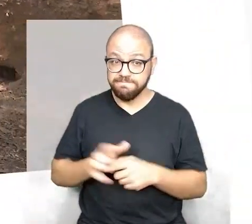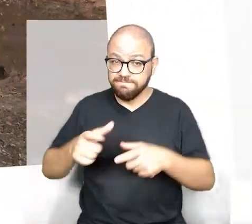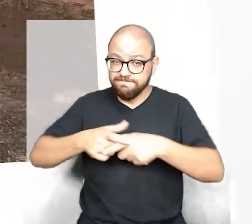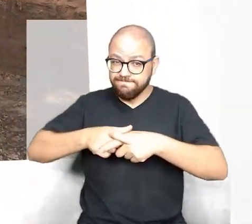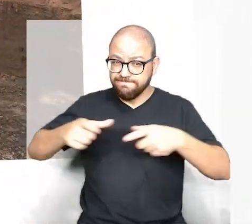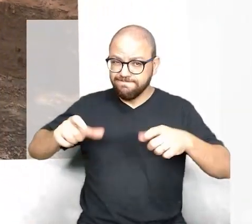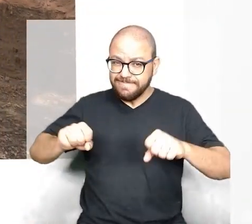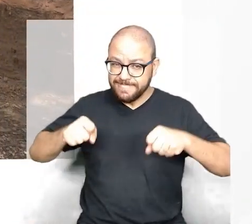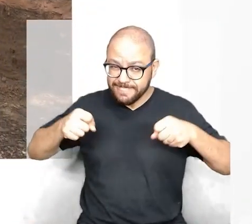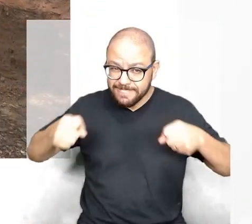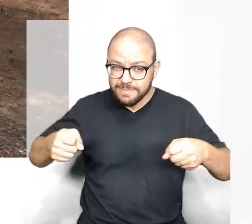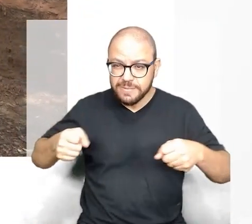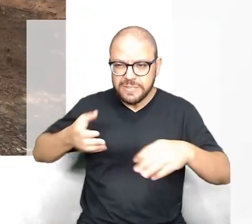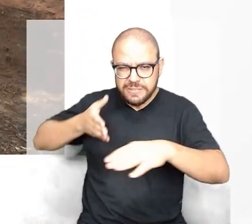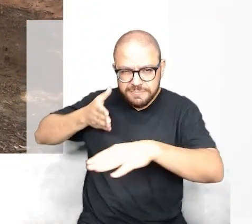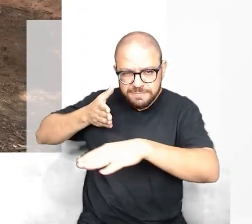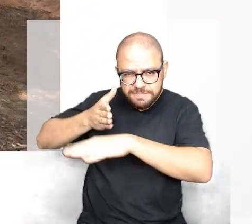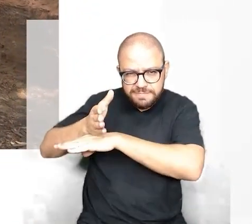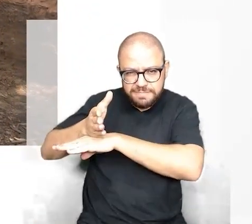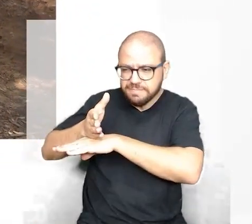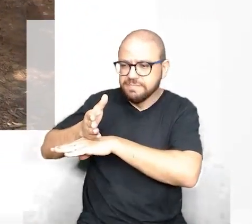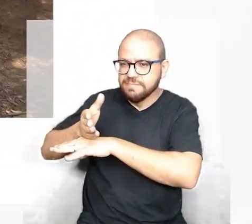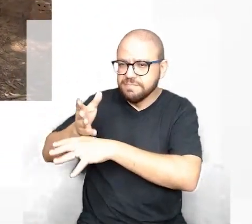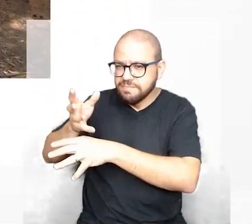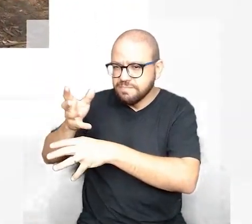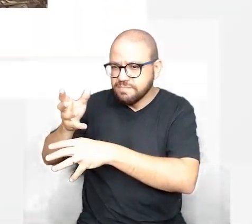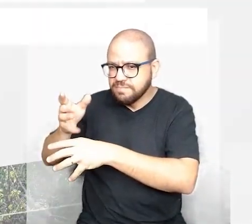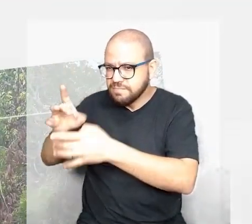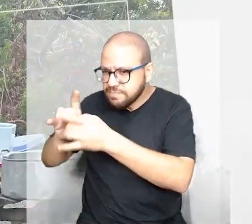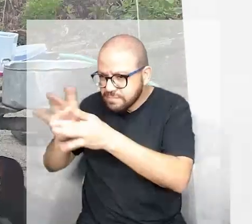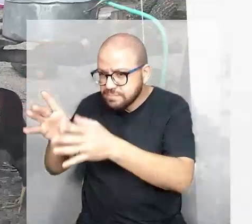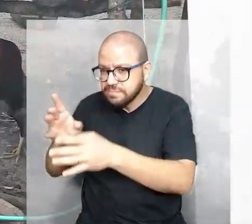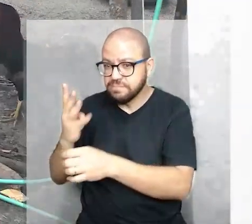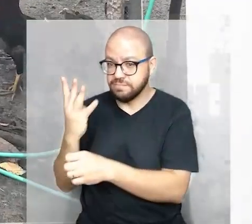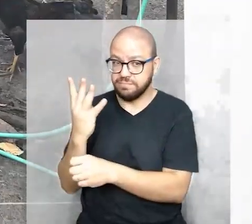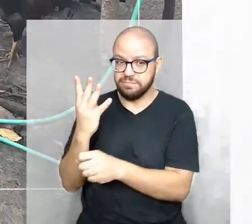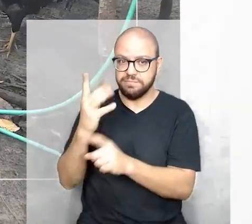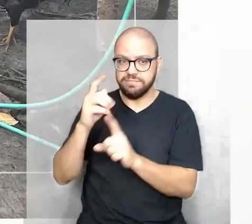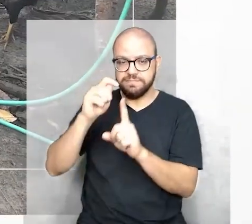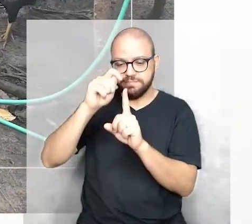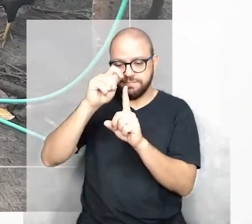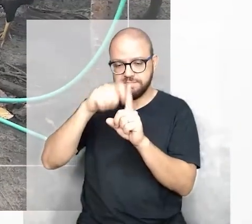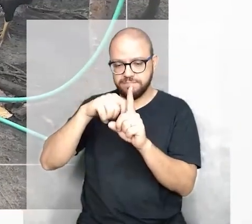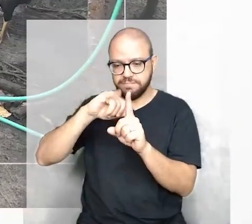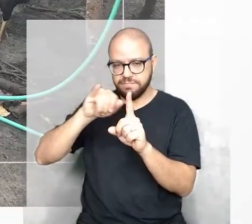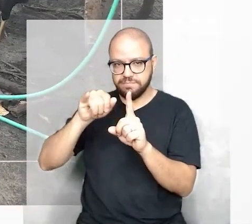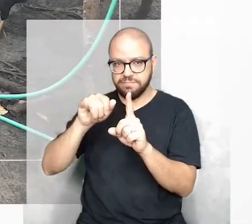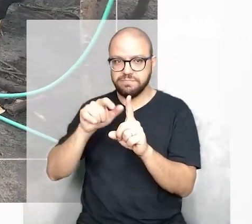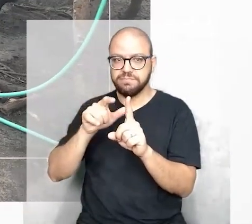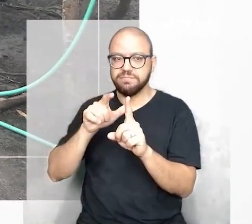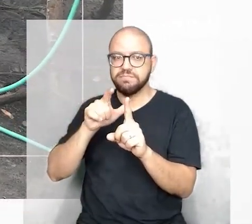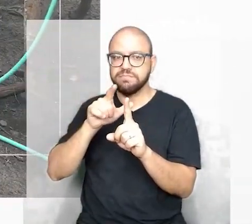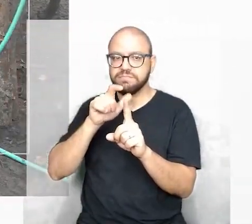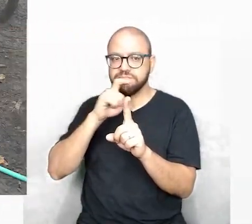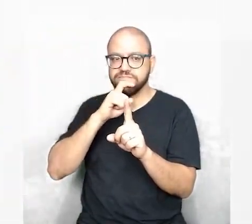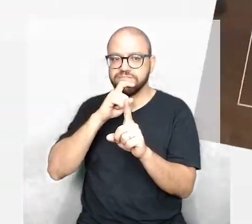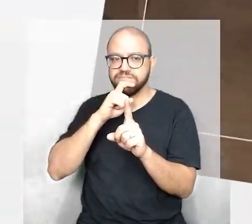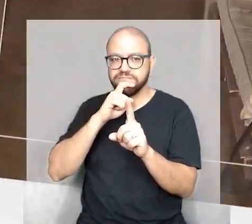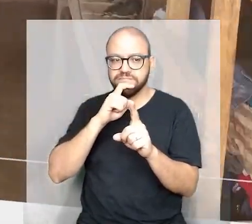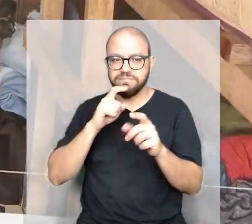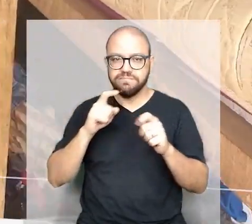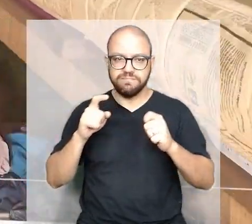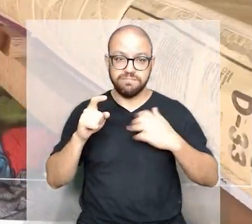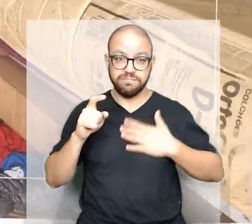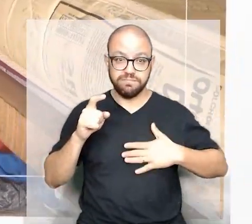maiores marcos nesse esforço foi a Operação Resgate 4, realizada entre julho e agosto de 2024, que resultou